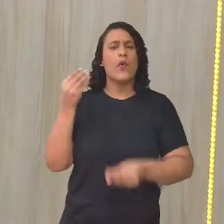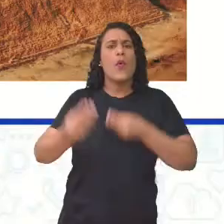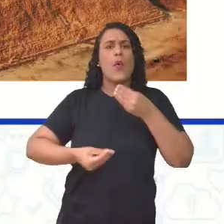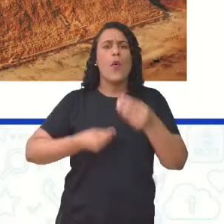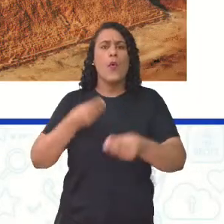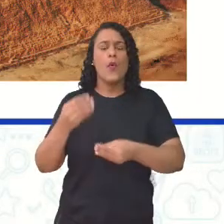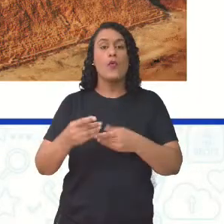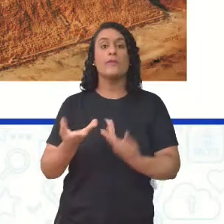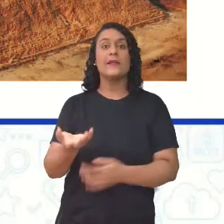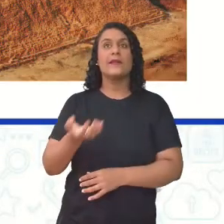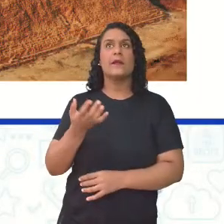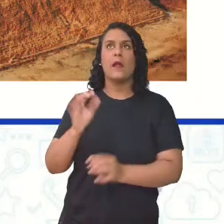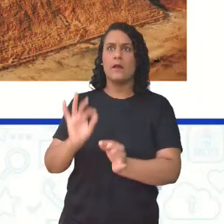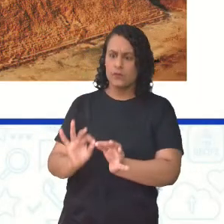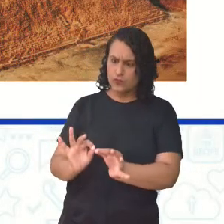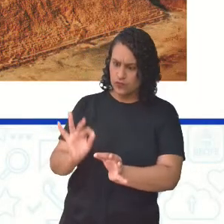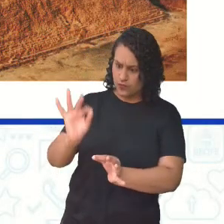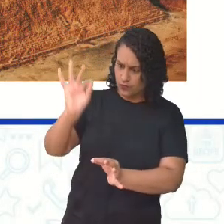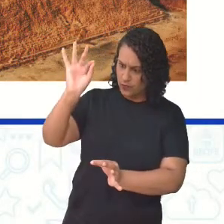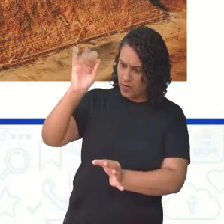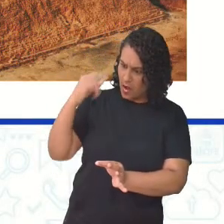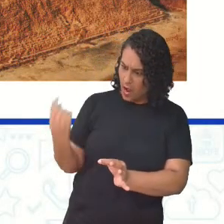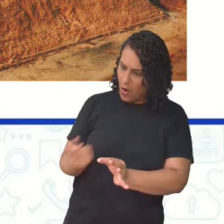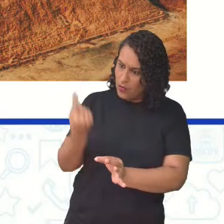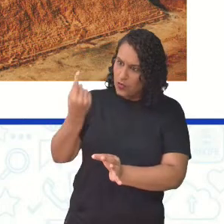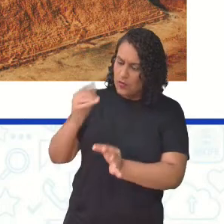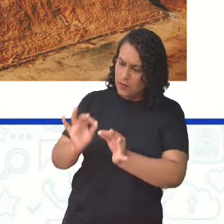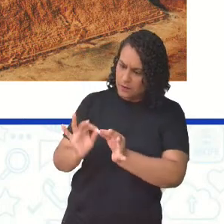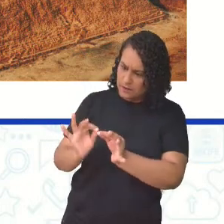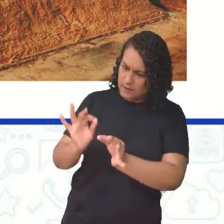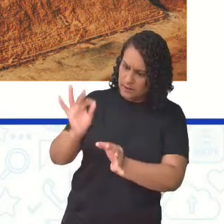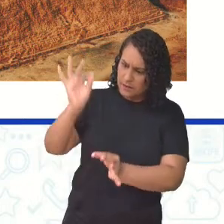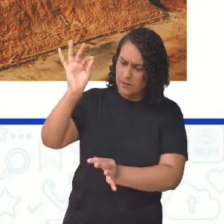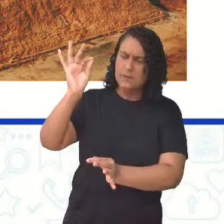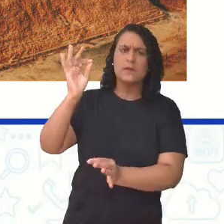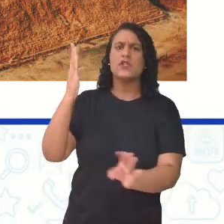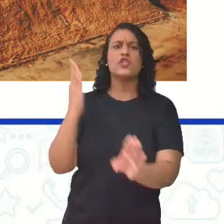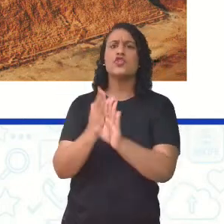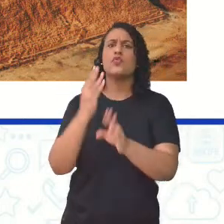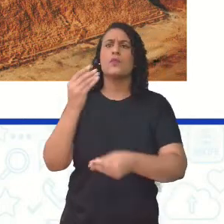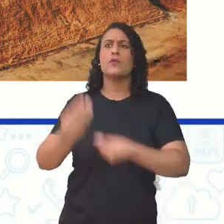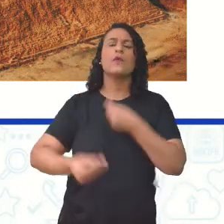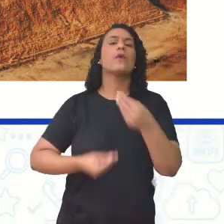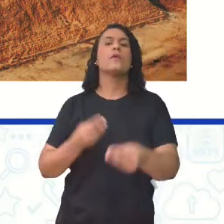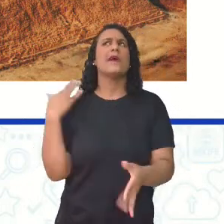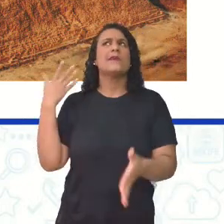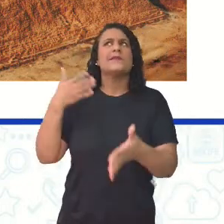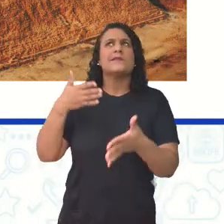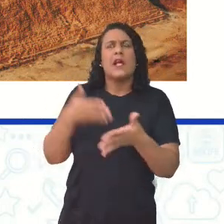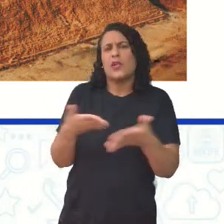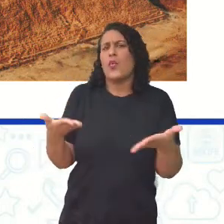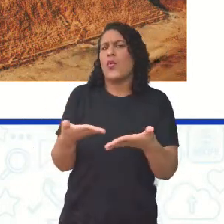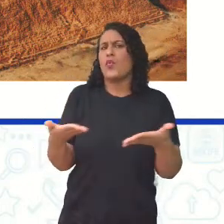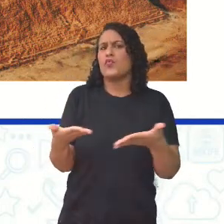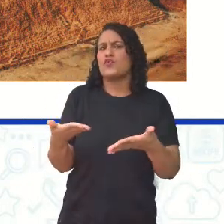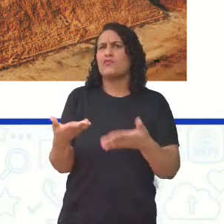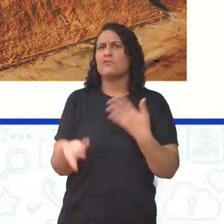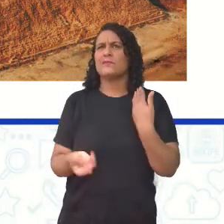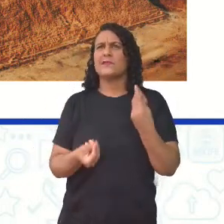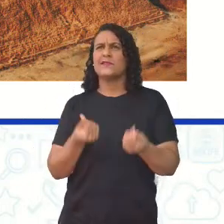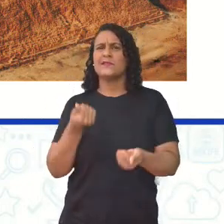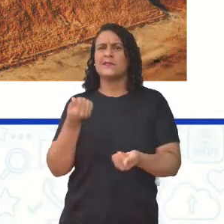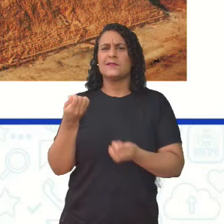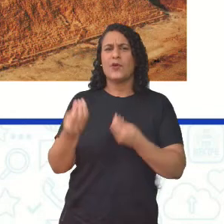a altura de uma pirâmide. Não tinha como a gente descobrir a altura de uma pirâmide. Até hoje eu me pergunto como é que essas